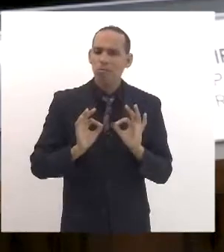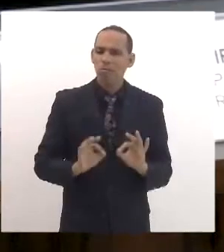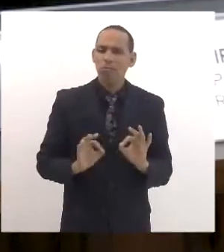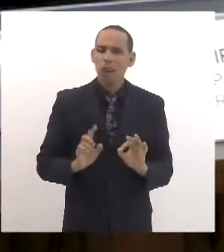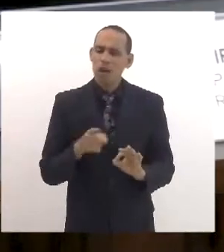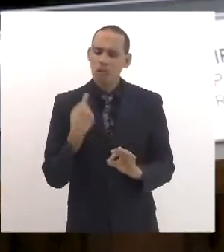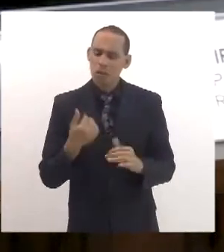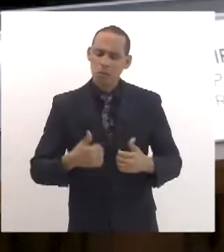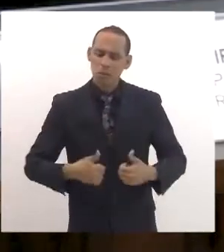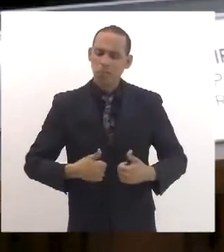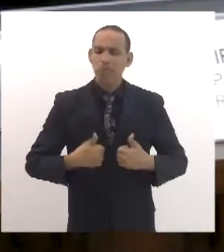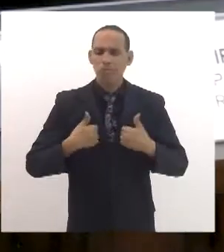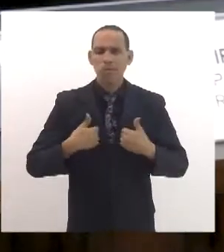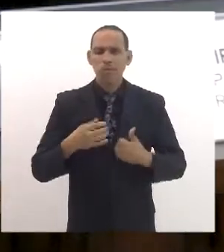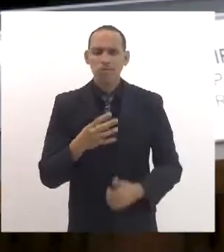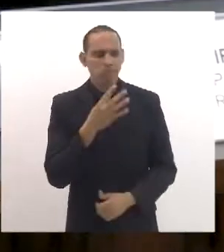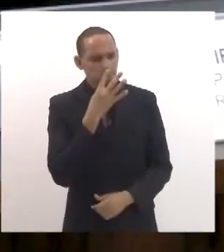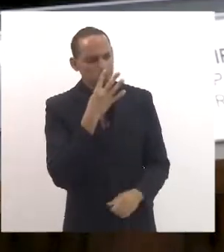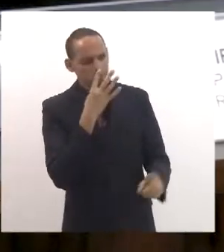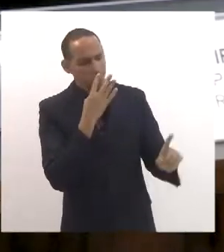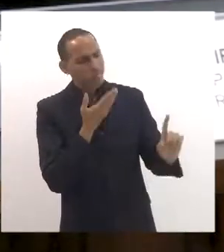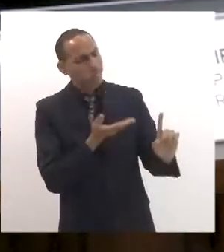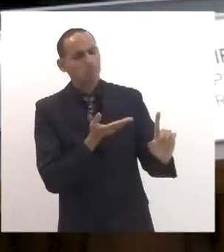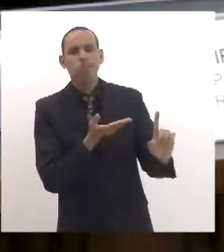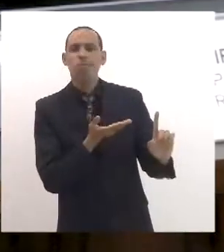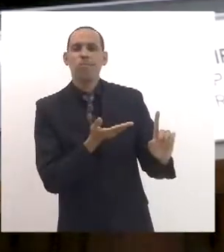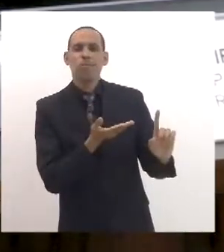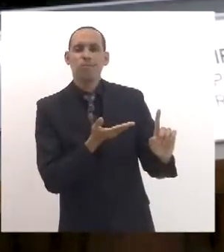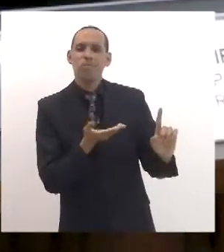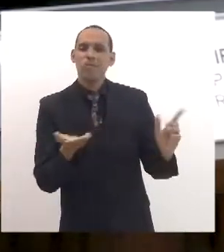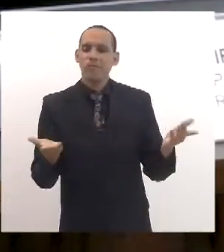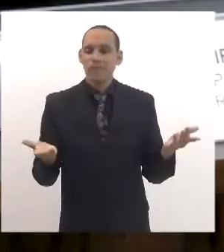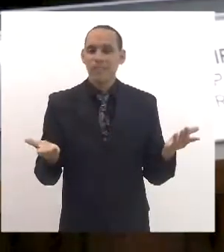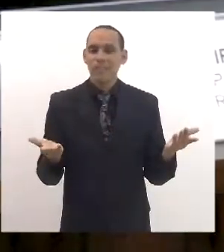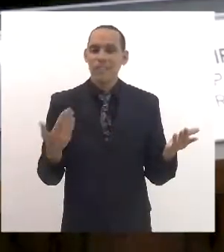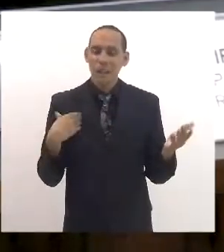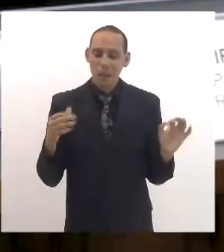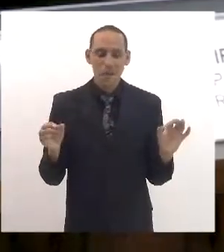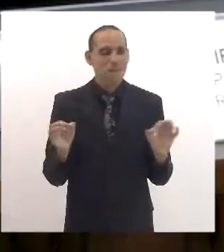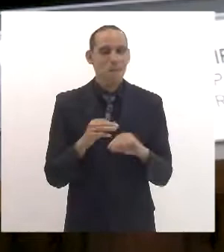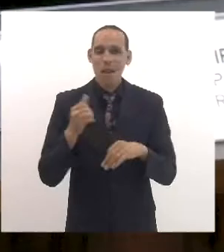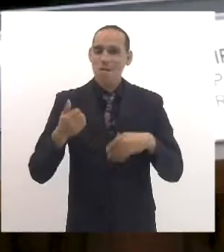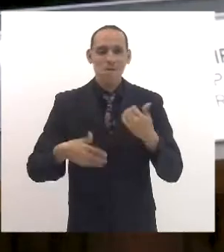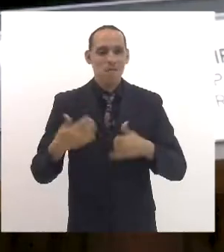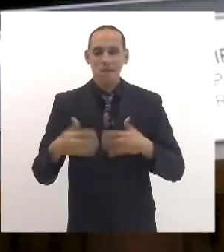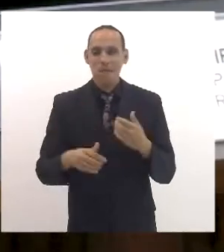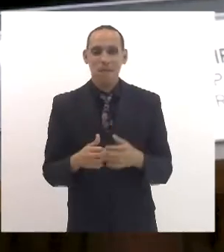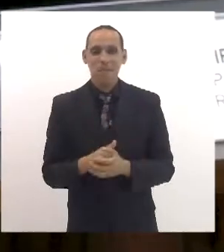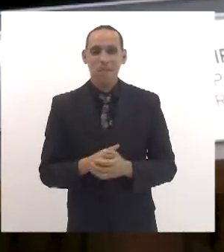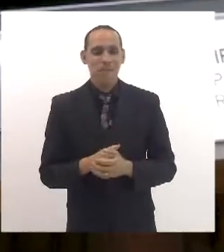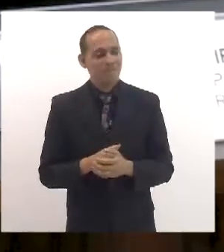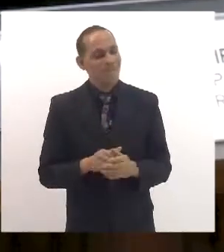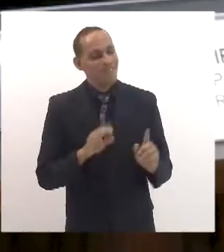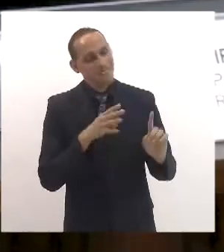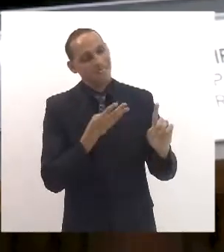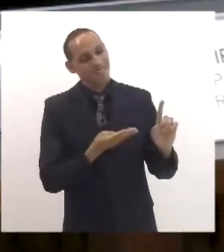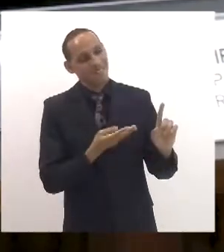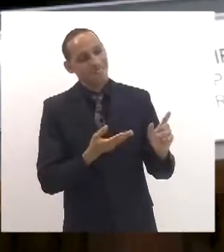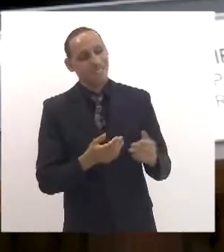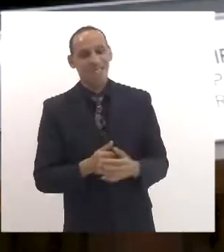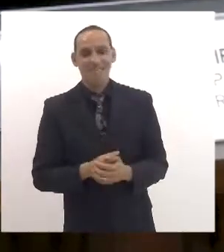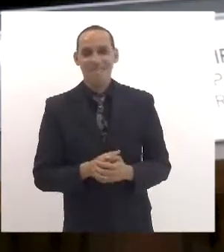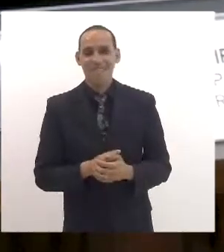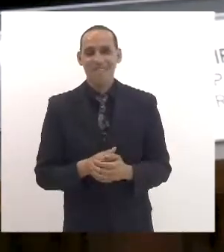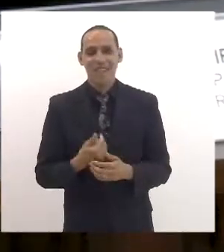de admiração. Então, encerro aqui a minha fala, caro homenageado, com